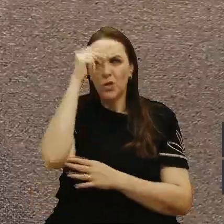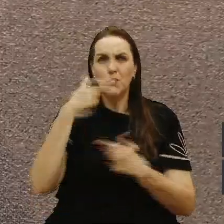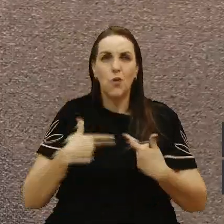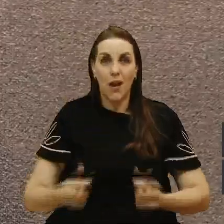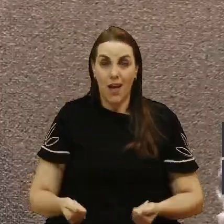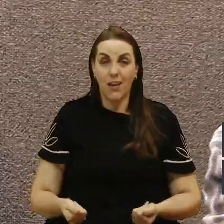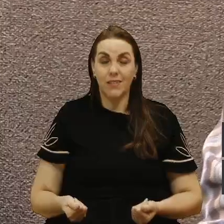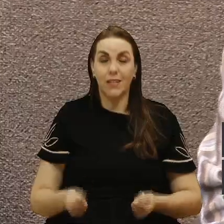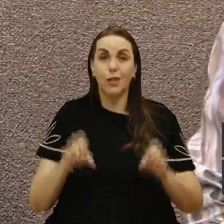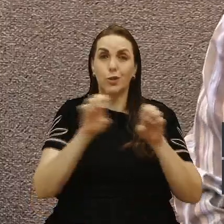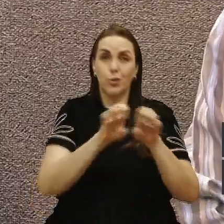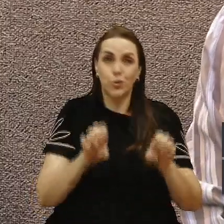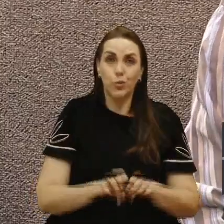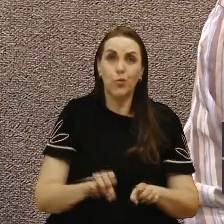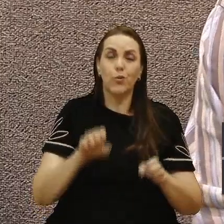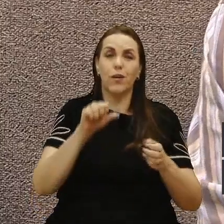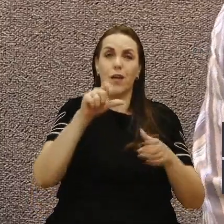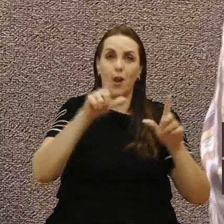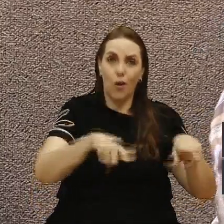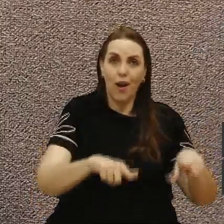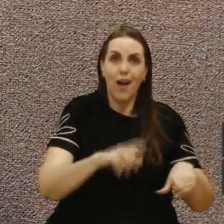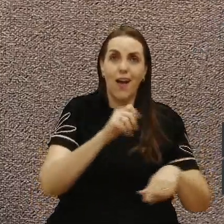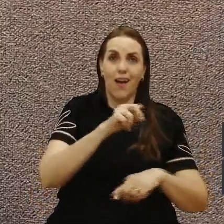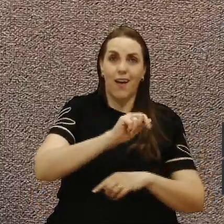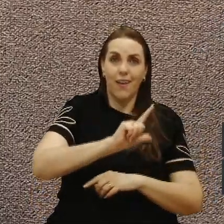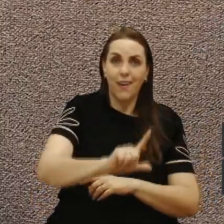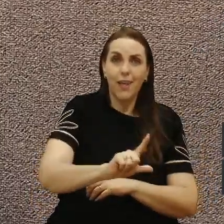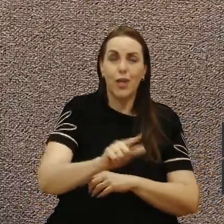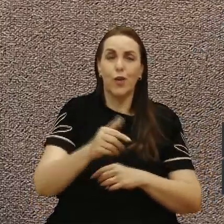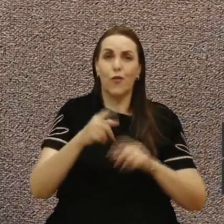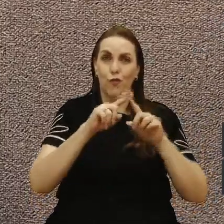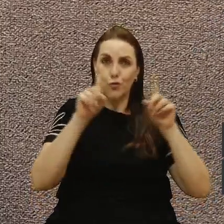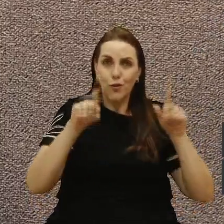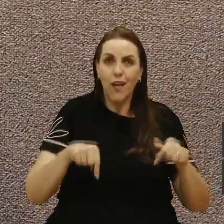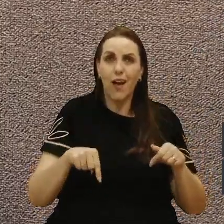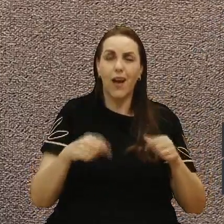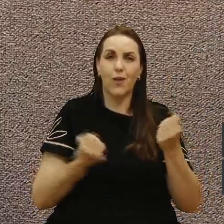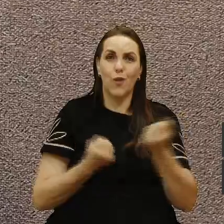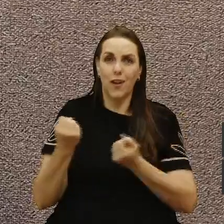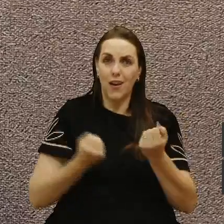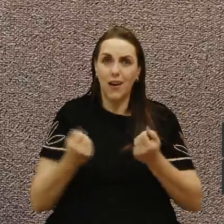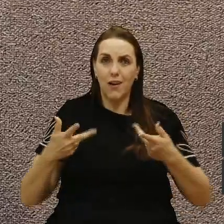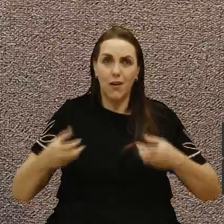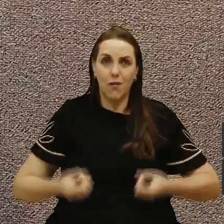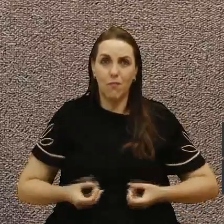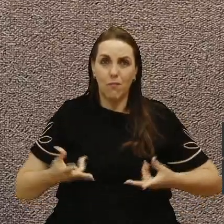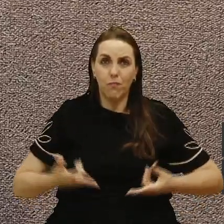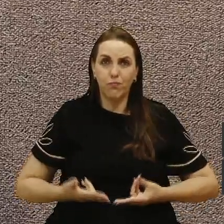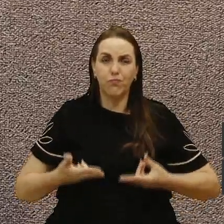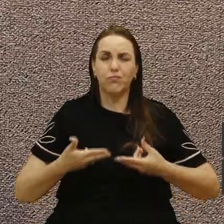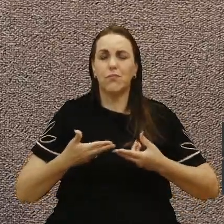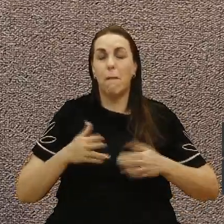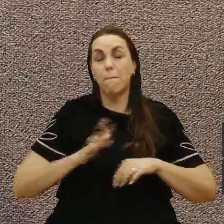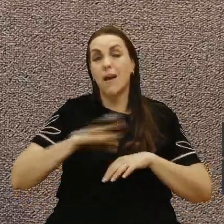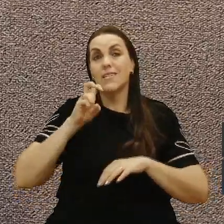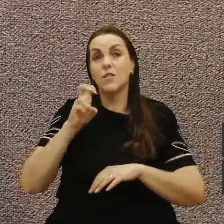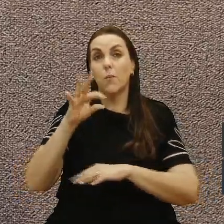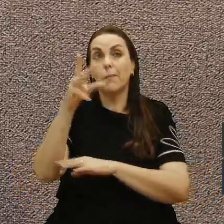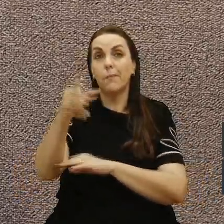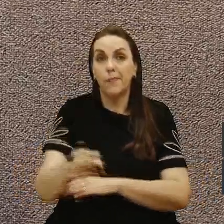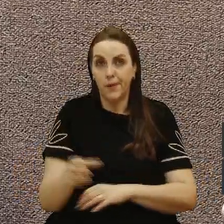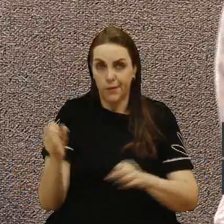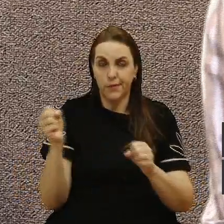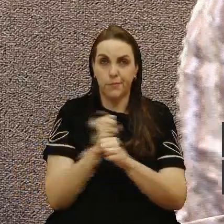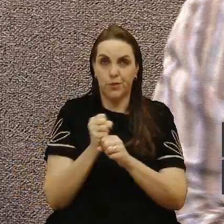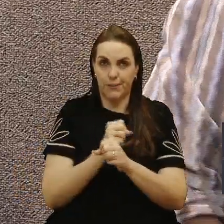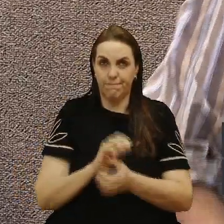hospitais, convênios, servidores, castramóvel, mais de 5 milhões por ano. Eu quero dizer que lá onde eu moro, em